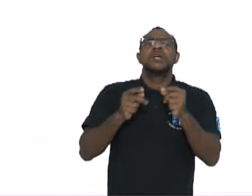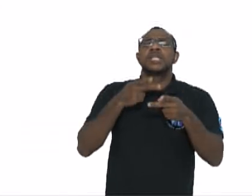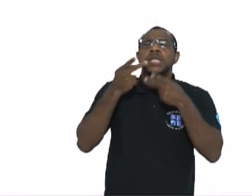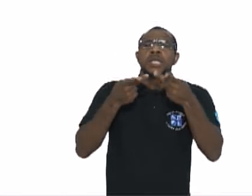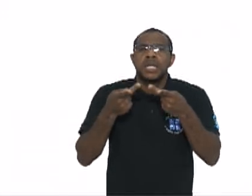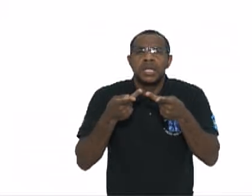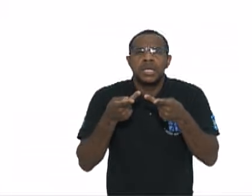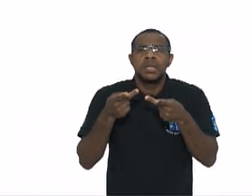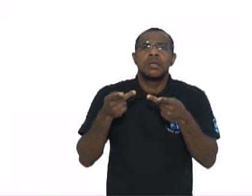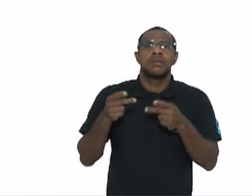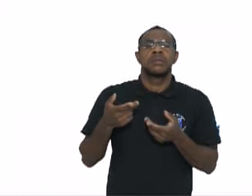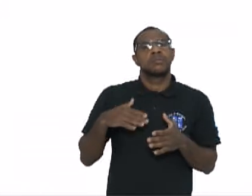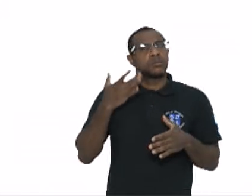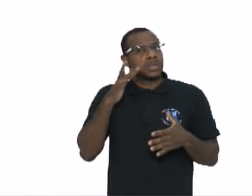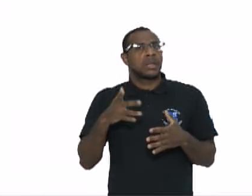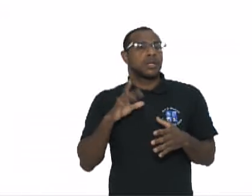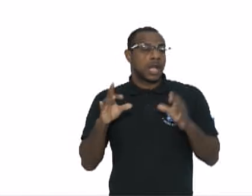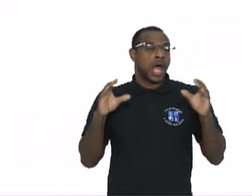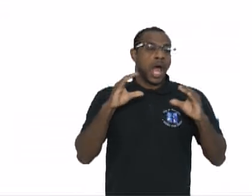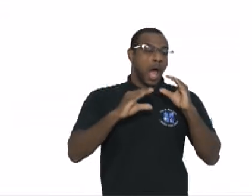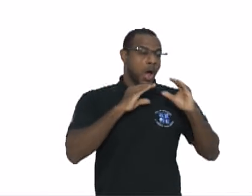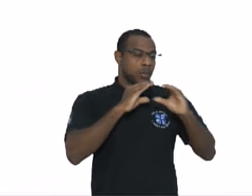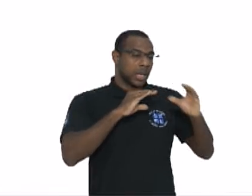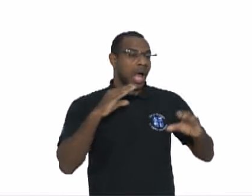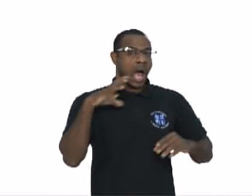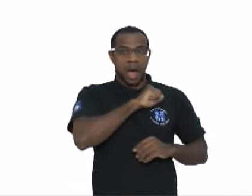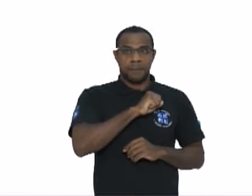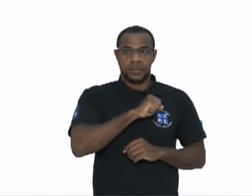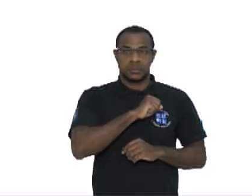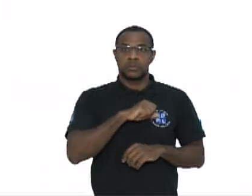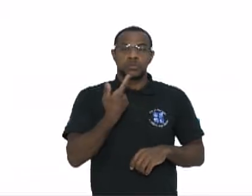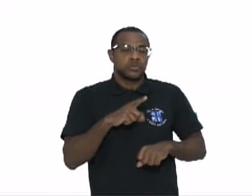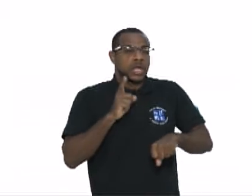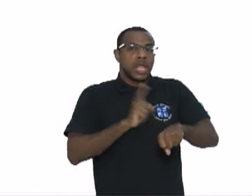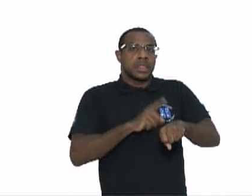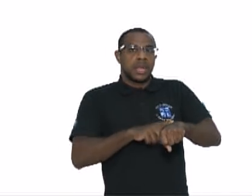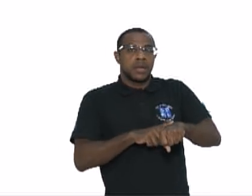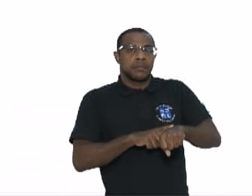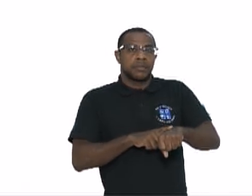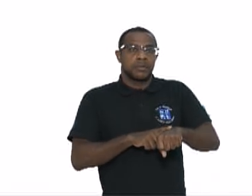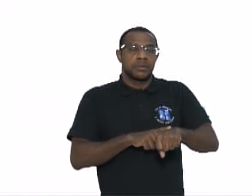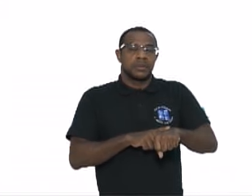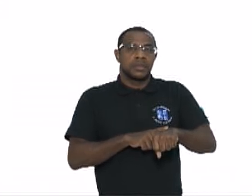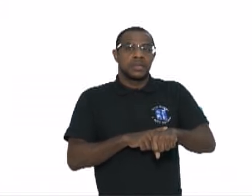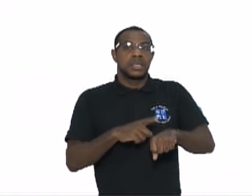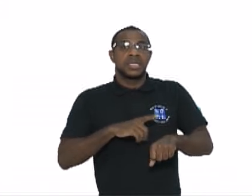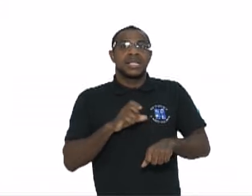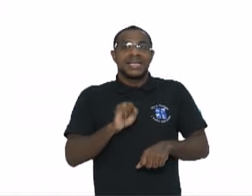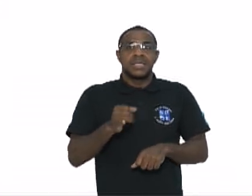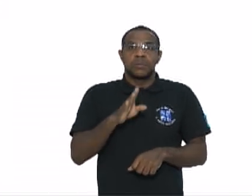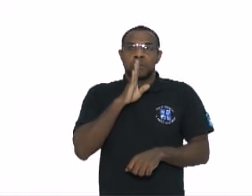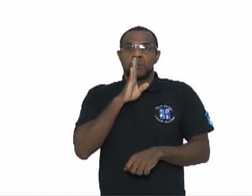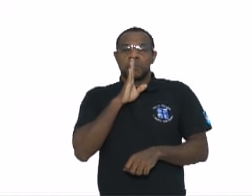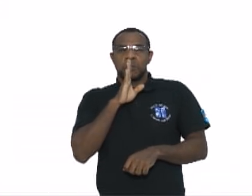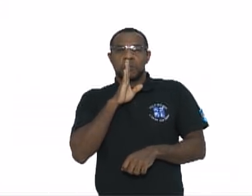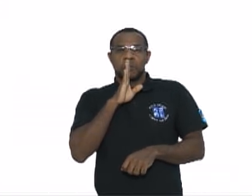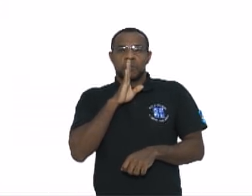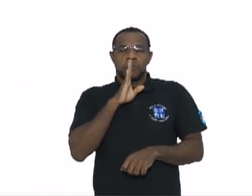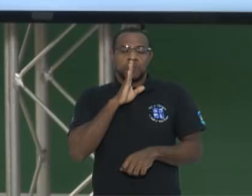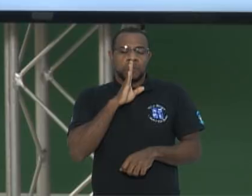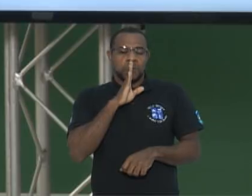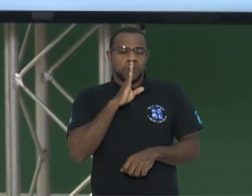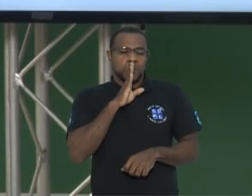Sabe-se apenas que se comunicaram rapidamente, pois não havia tempo. Sabe-se também que, sem falar, eles se